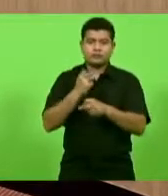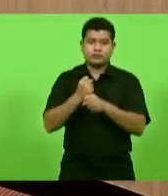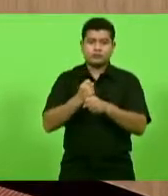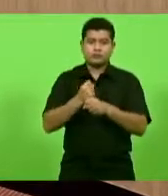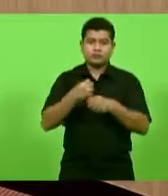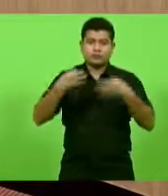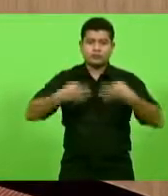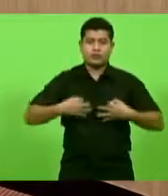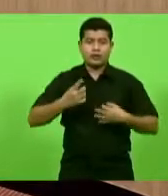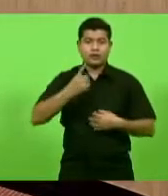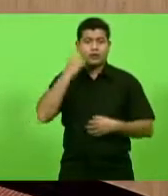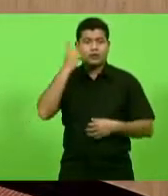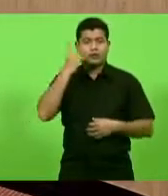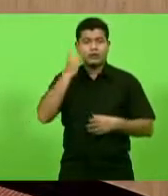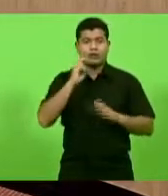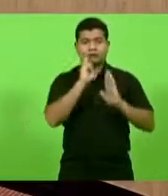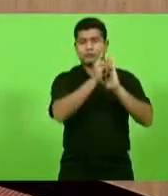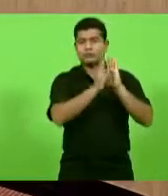voto nominal.